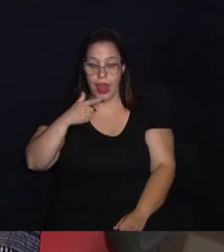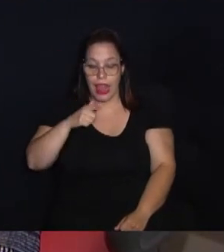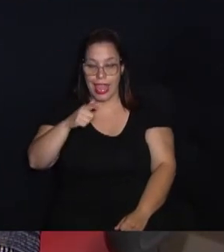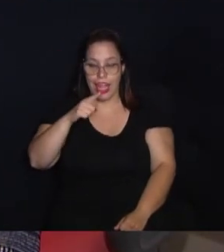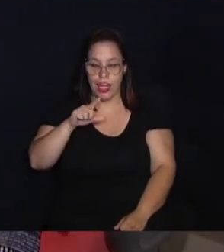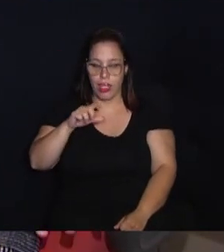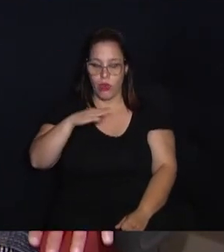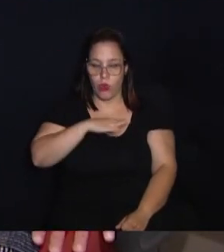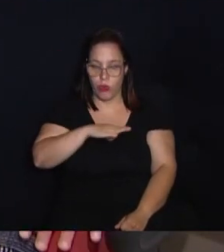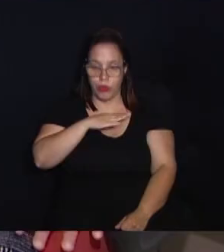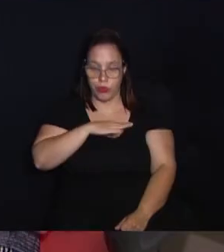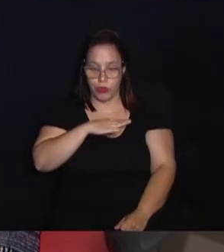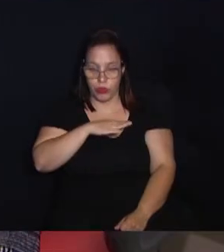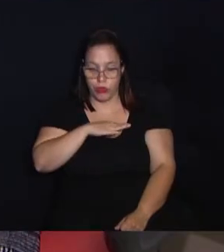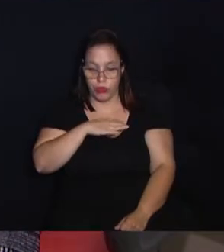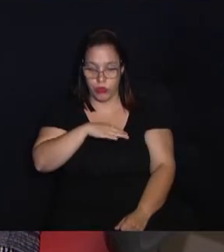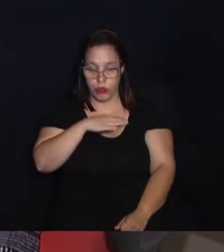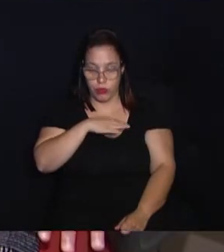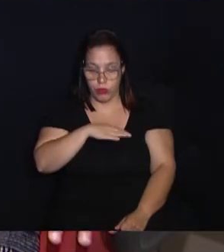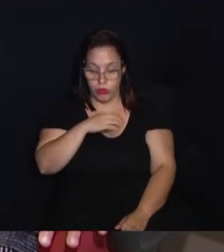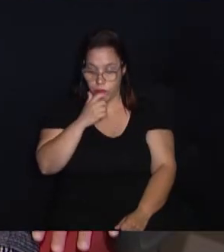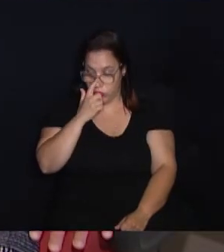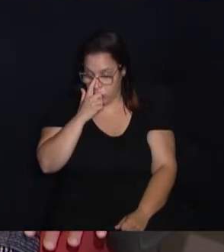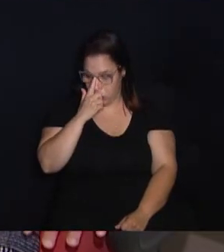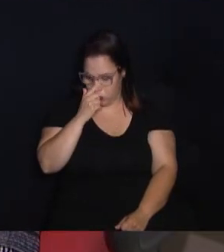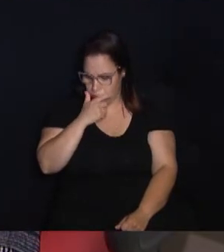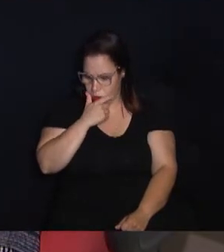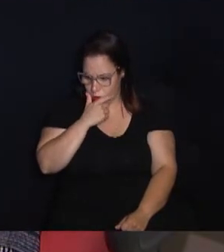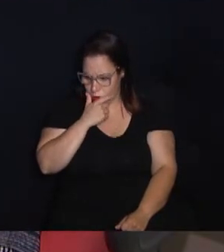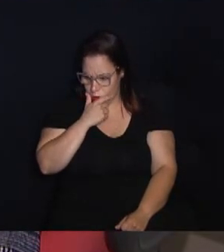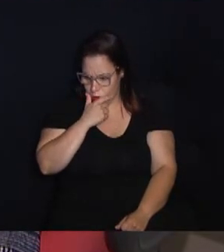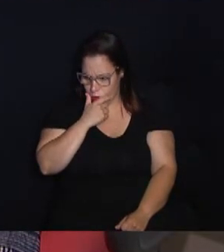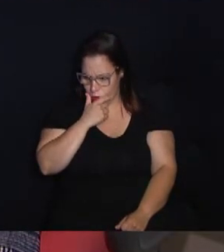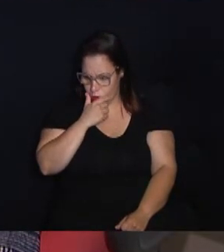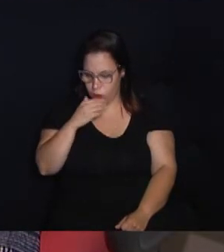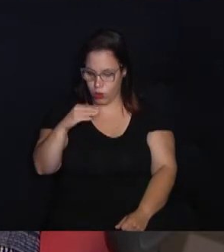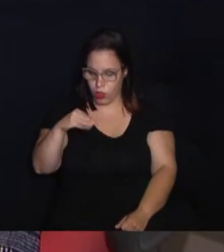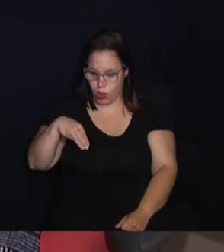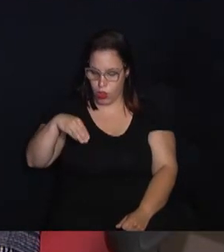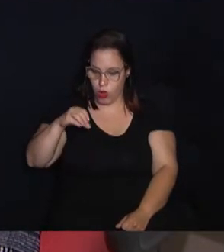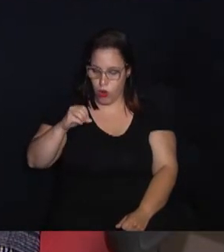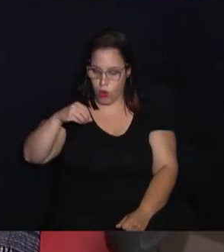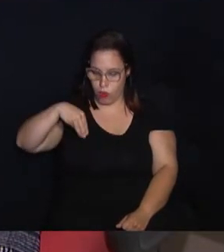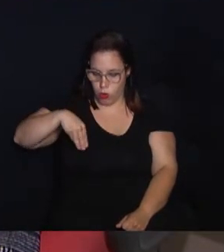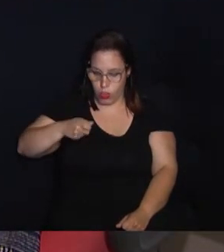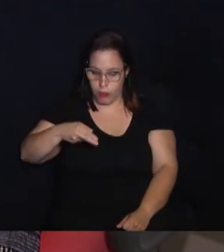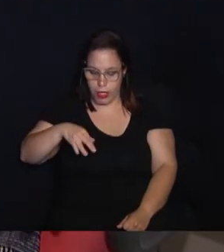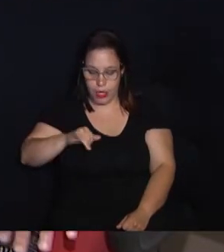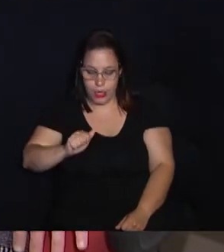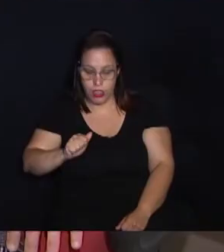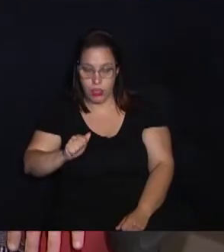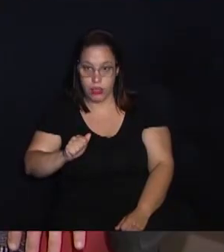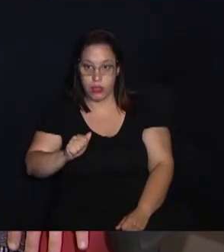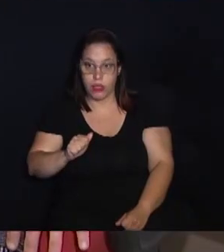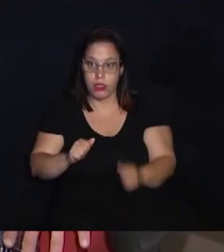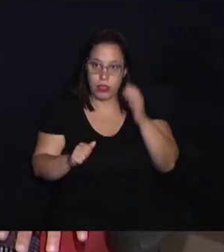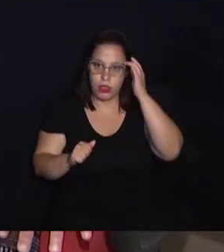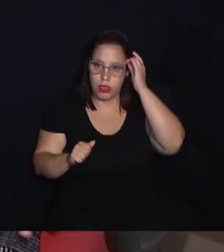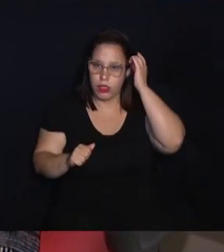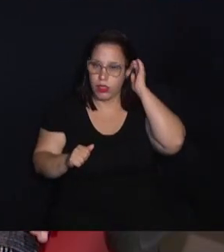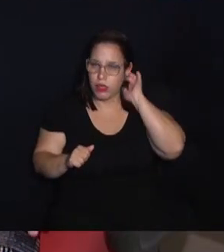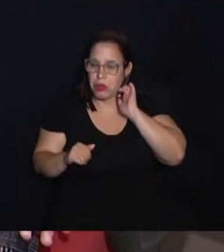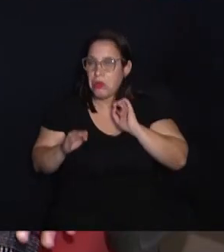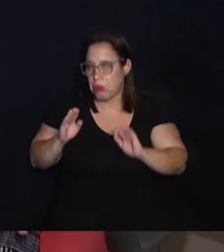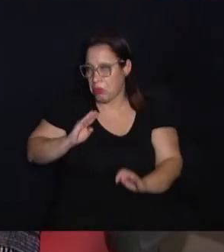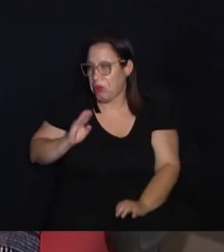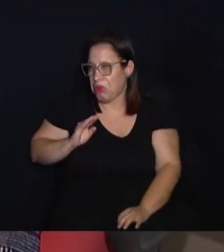um doutorado sobre literatura moçambicana e fui ficando com bolsas de pesquisa,